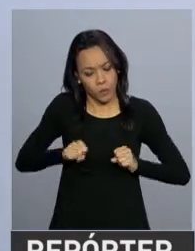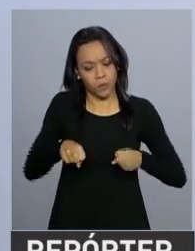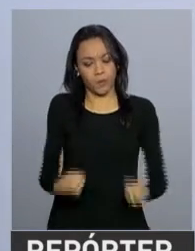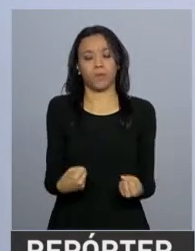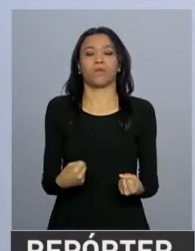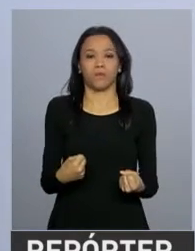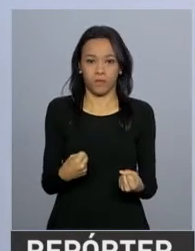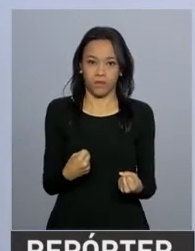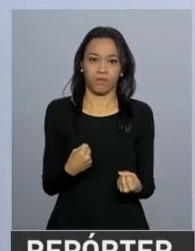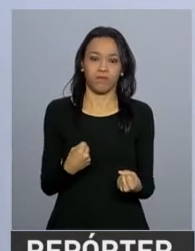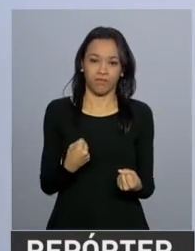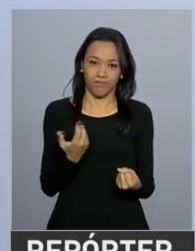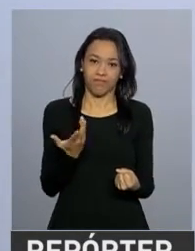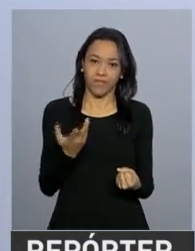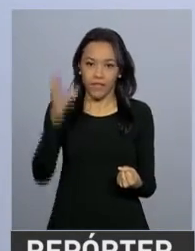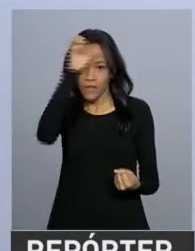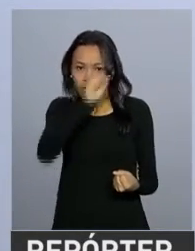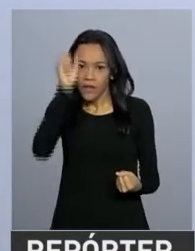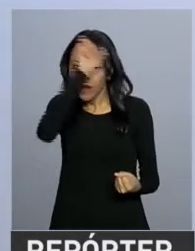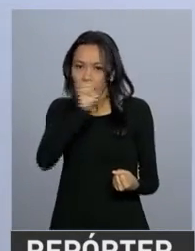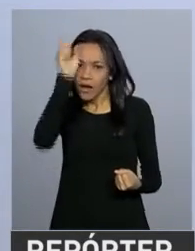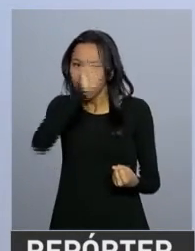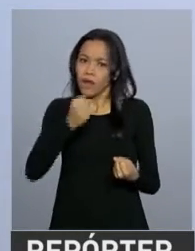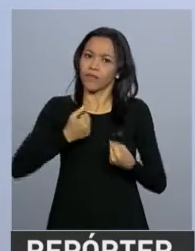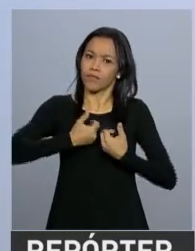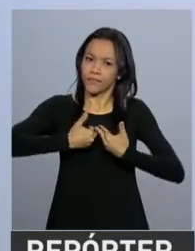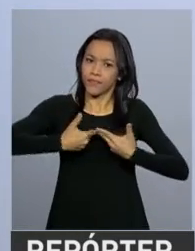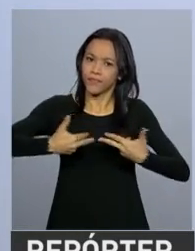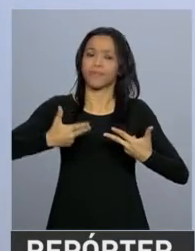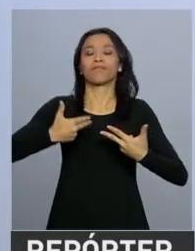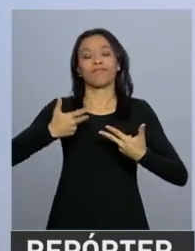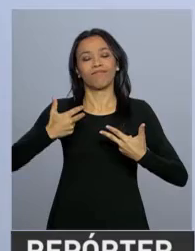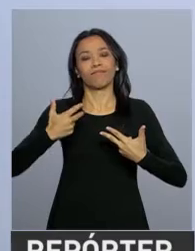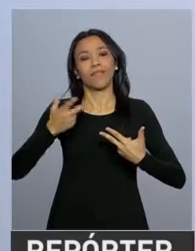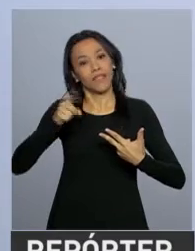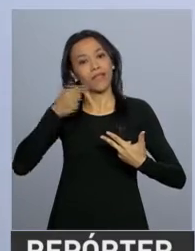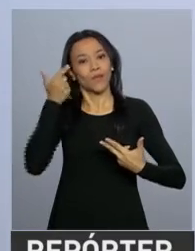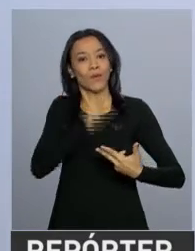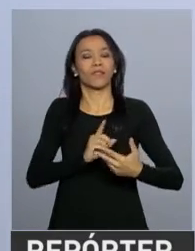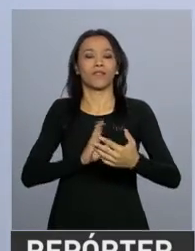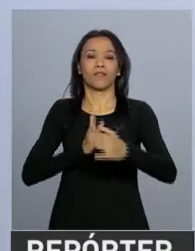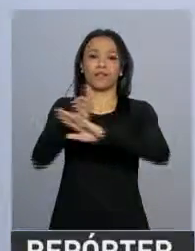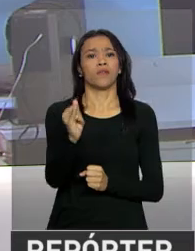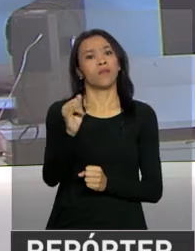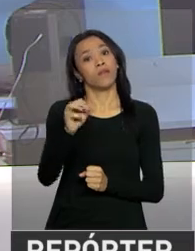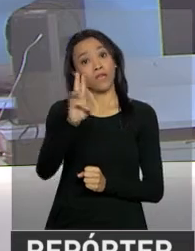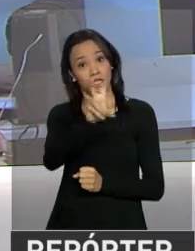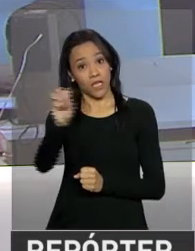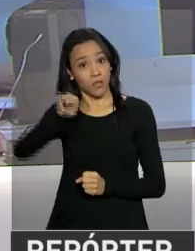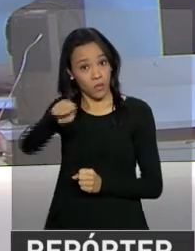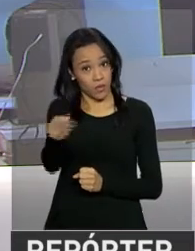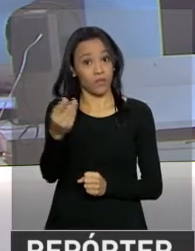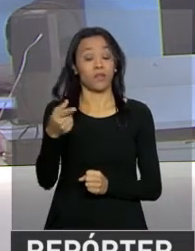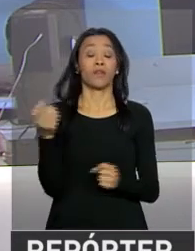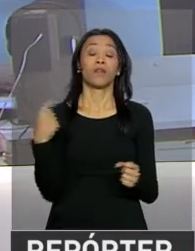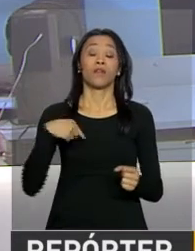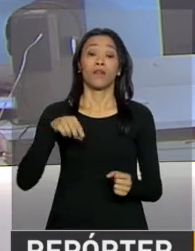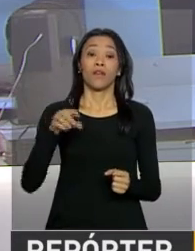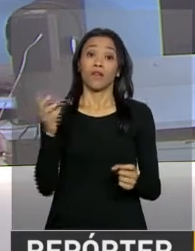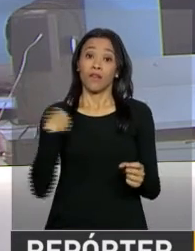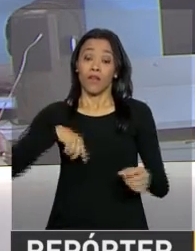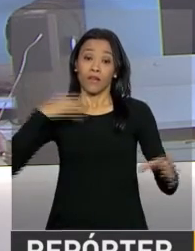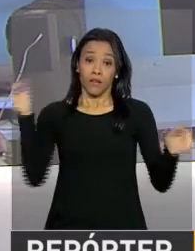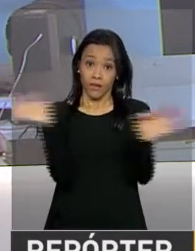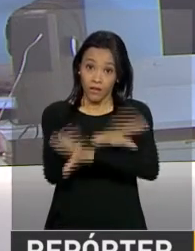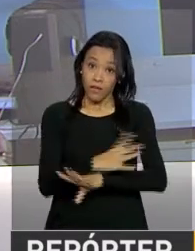reconhecimento da daquilo que está aprendendo e que faz jus ao acesso à educação superior nós ficamos por aqui voltamos às